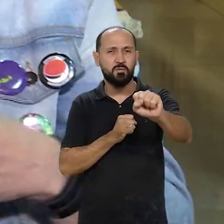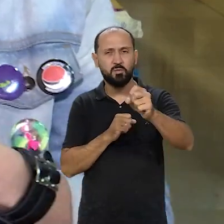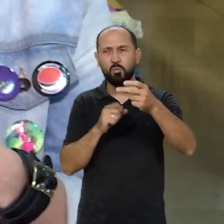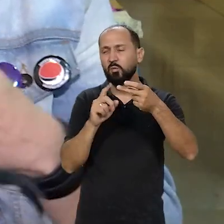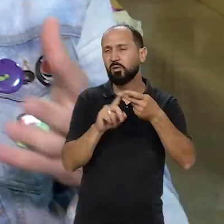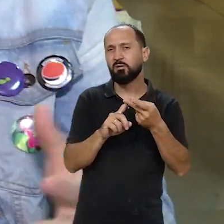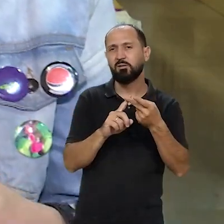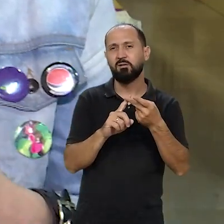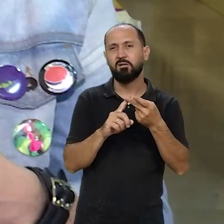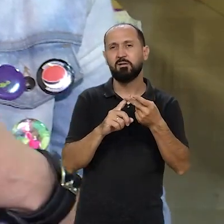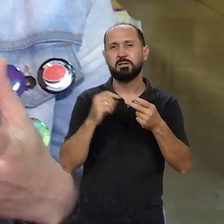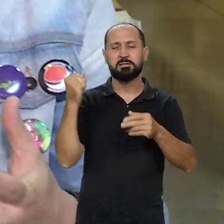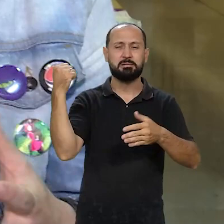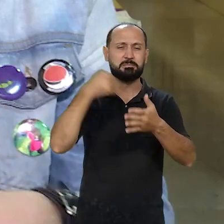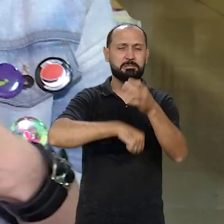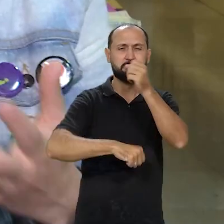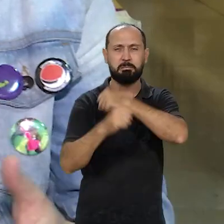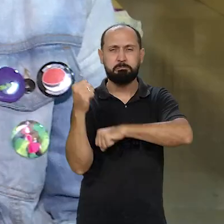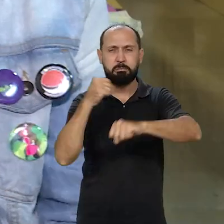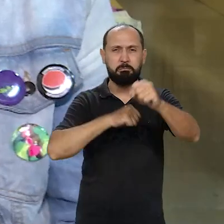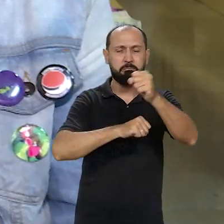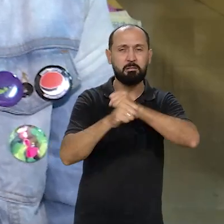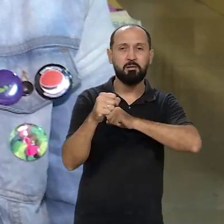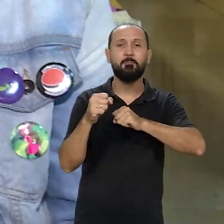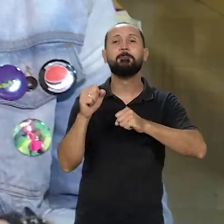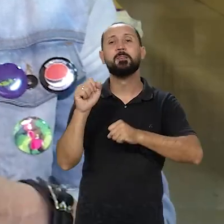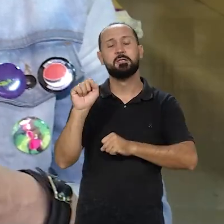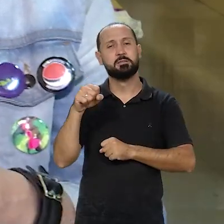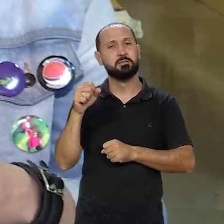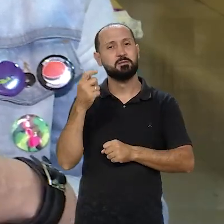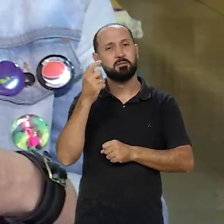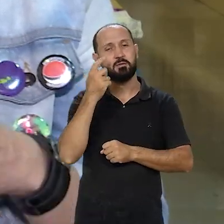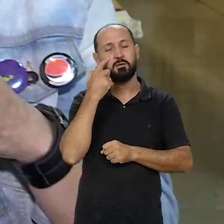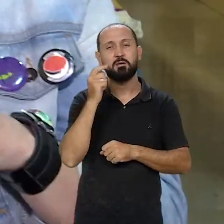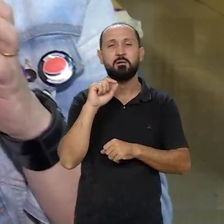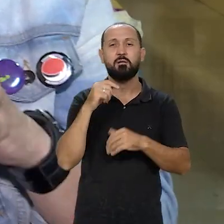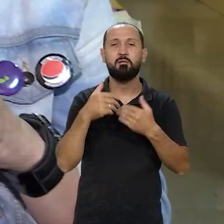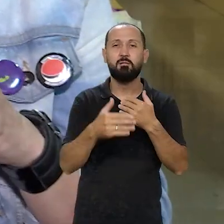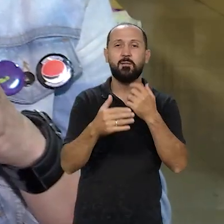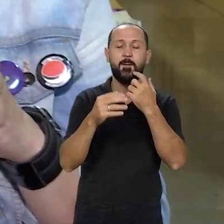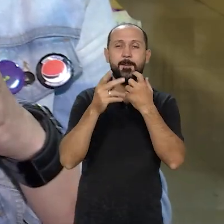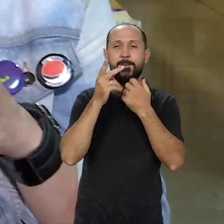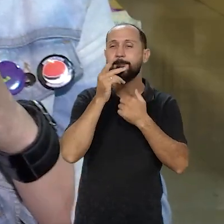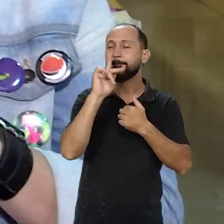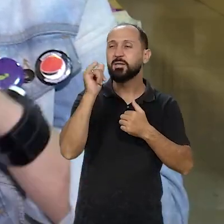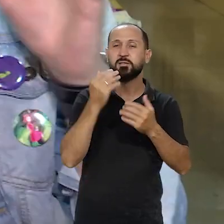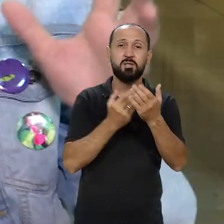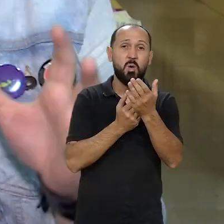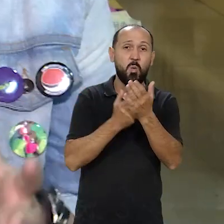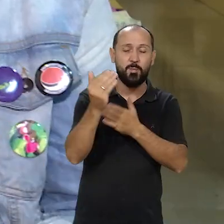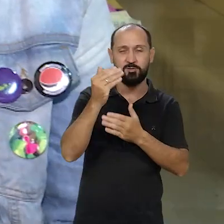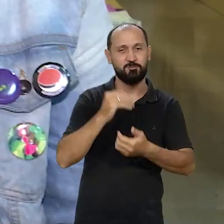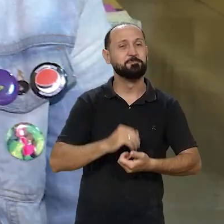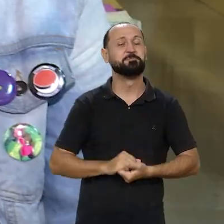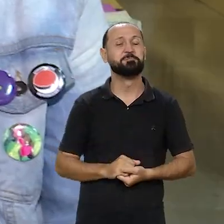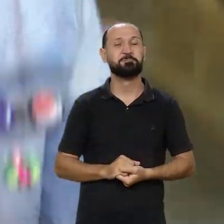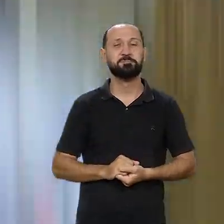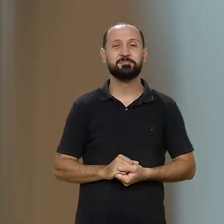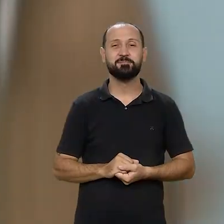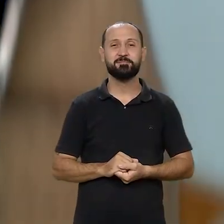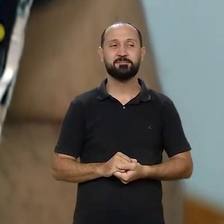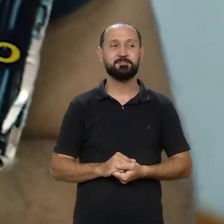uma aventura e tem combates, né, e tal. Então ele foi meio que assim o pai dos Battle Shonen.